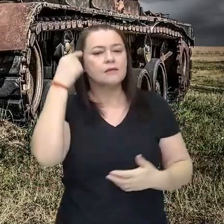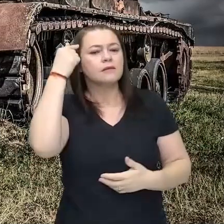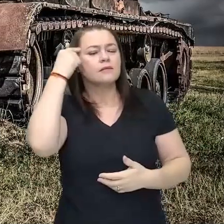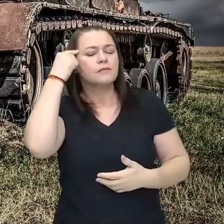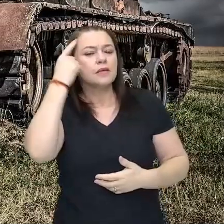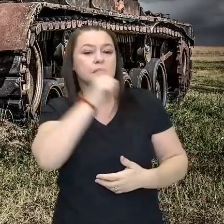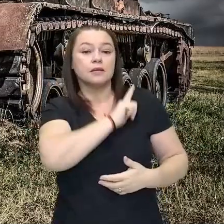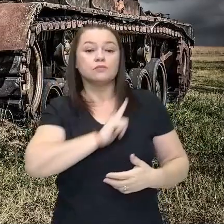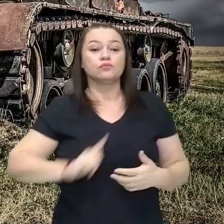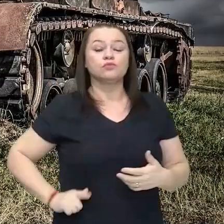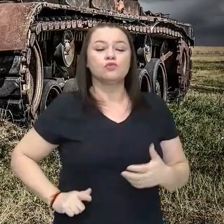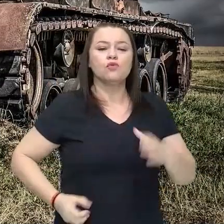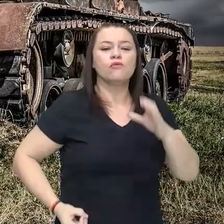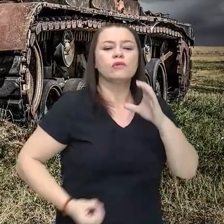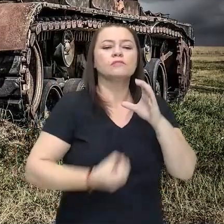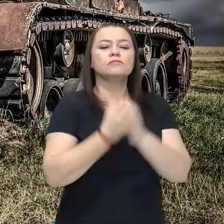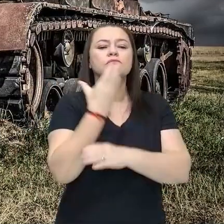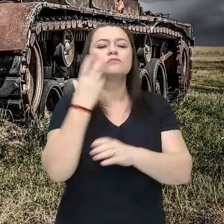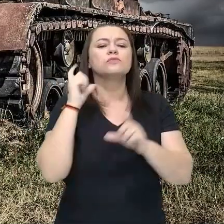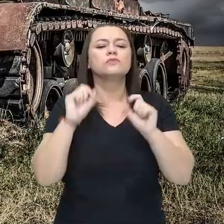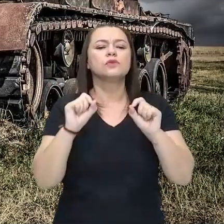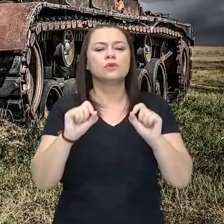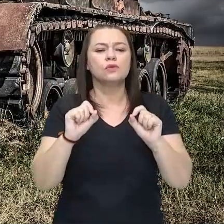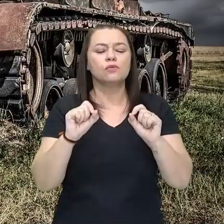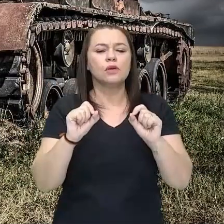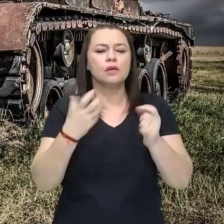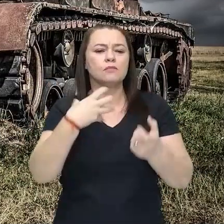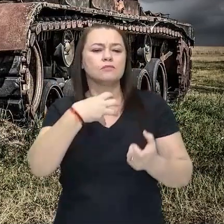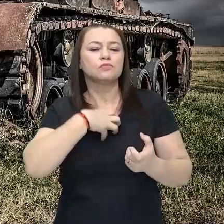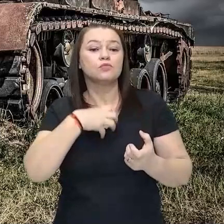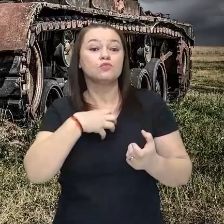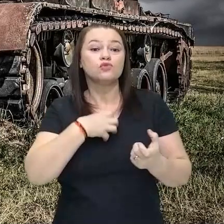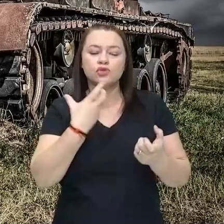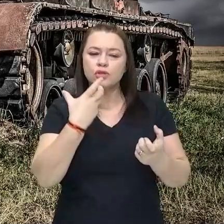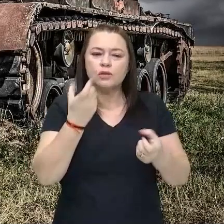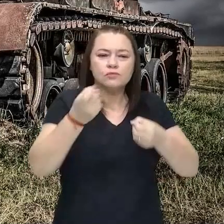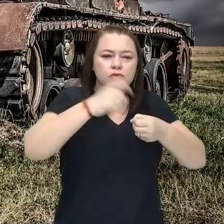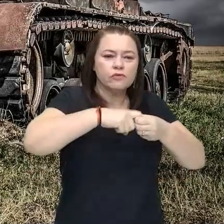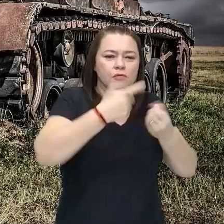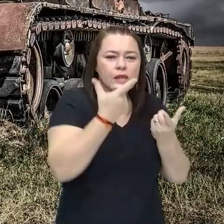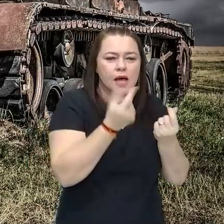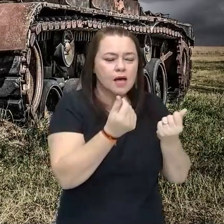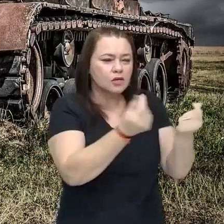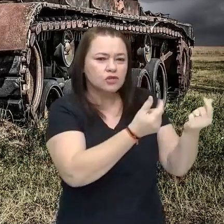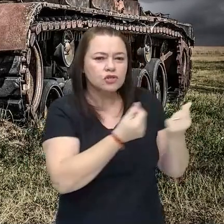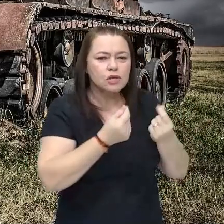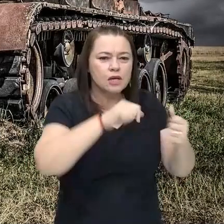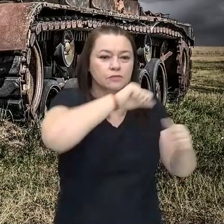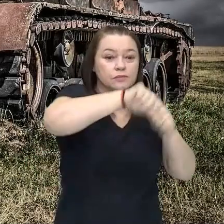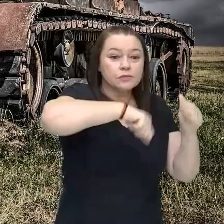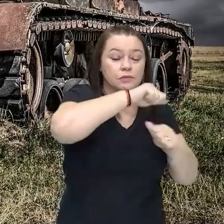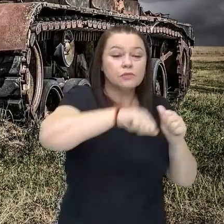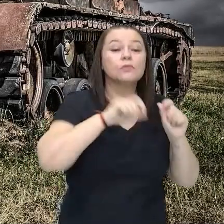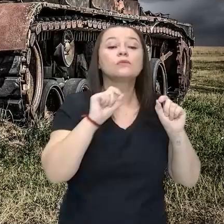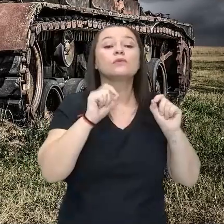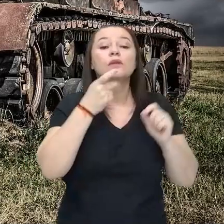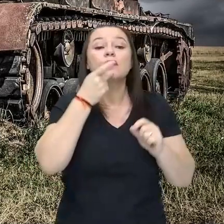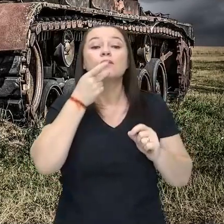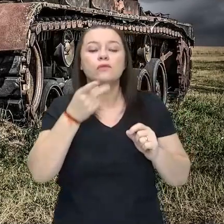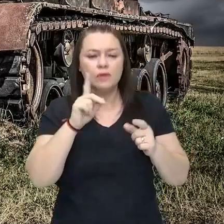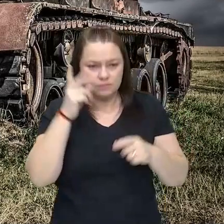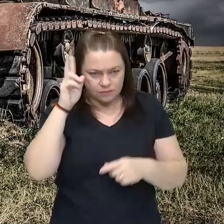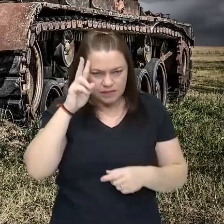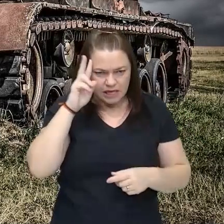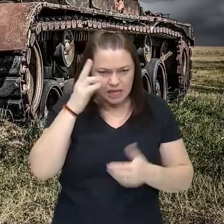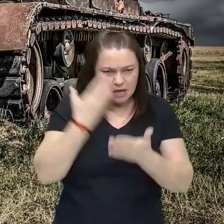o governo cria uma nova forma de fazer render dinheiro no estado. Sabe do que eu estou falando? Lembra da aula